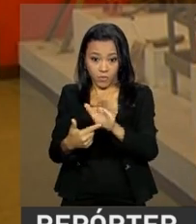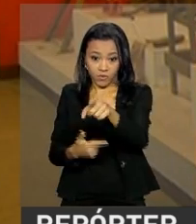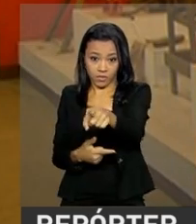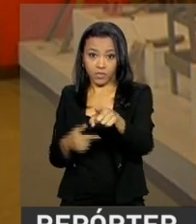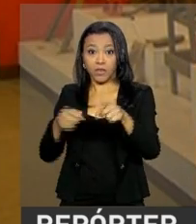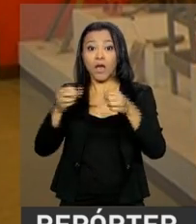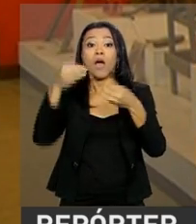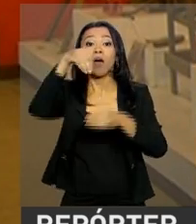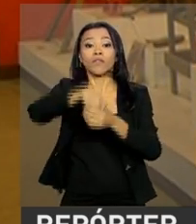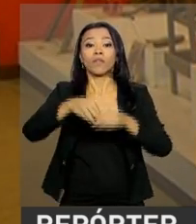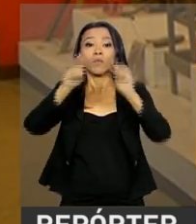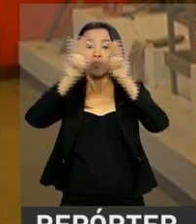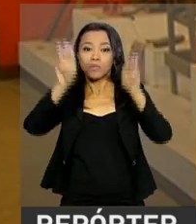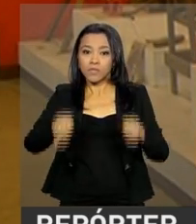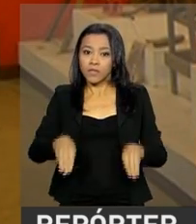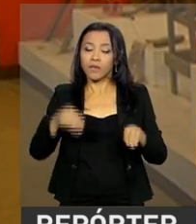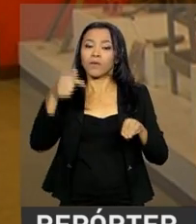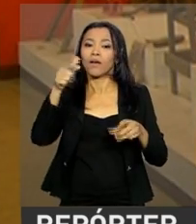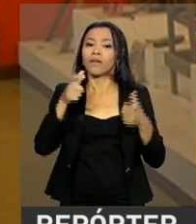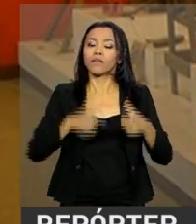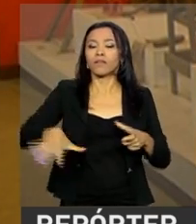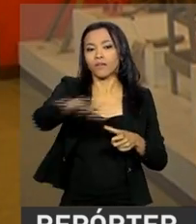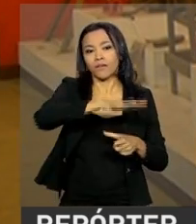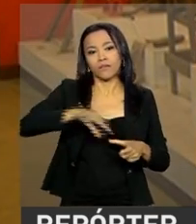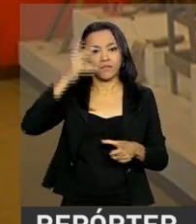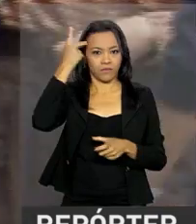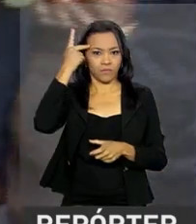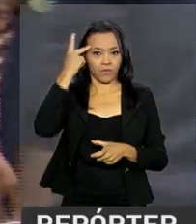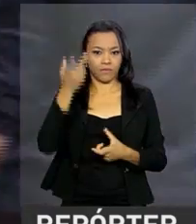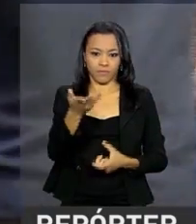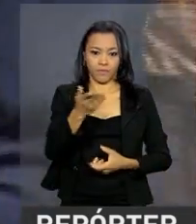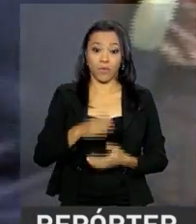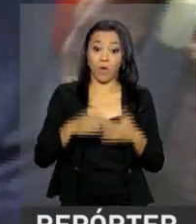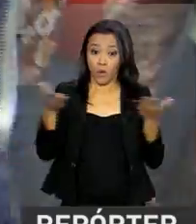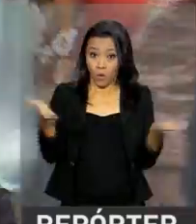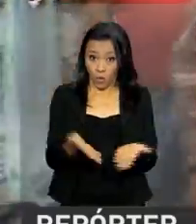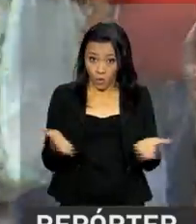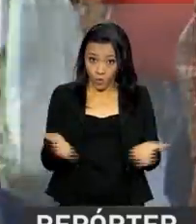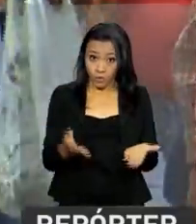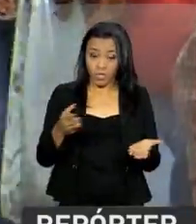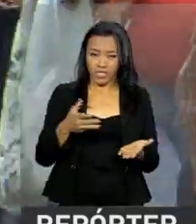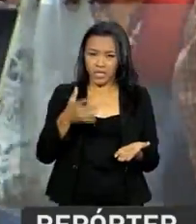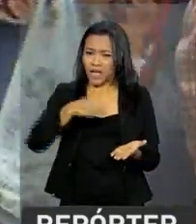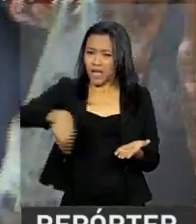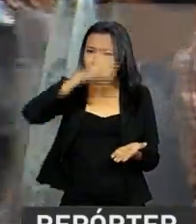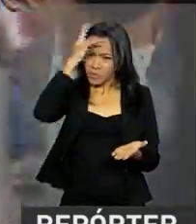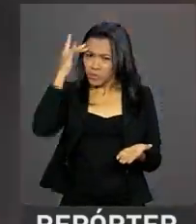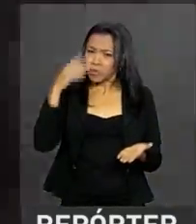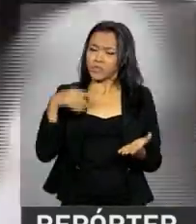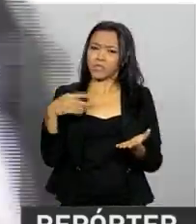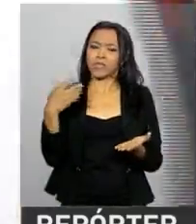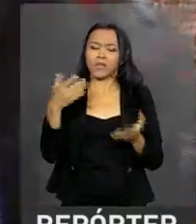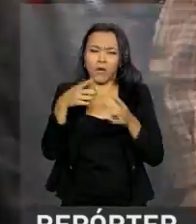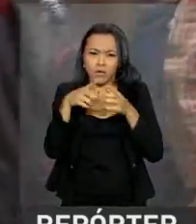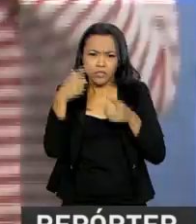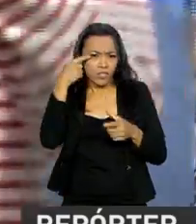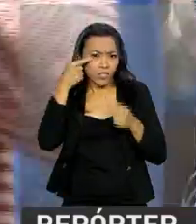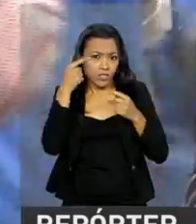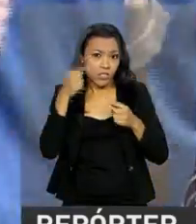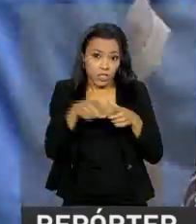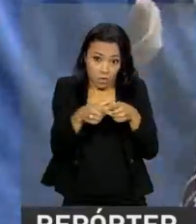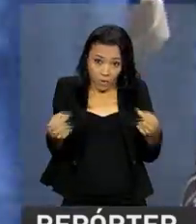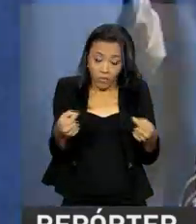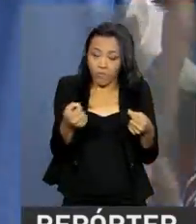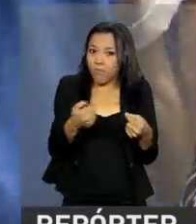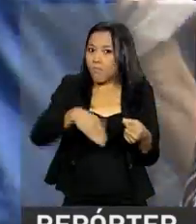no Museu da imigração japonesa aqui no bairro da Liberdade em São Paulo hoje a comunidade de japoneses no Brasil tem mais de 1,5 milhão e meio